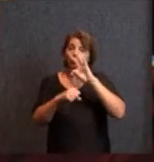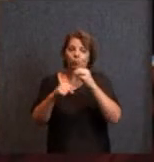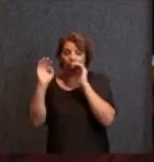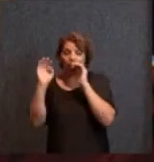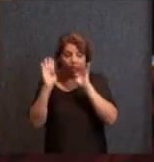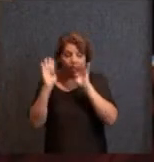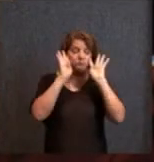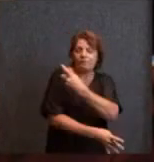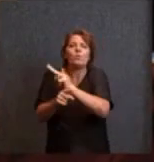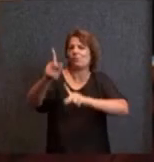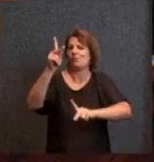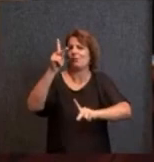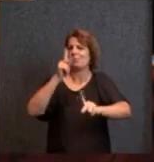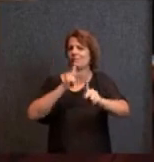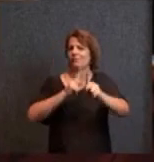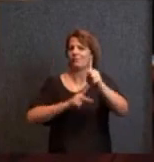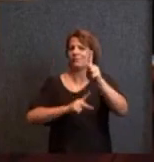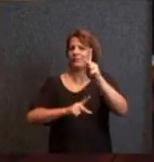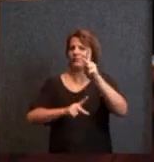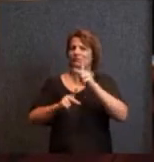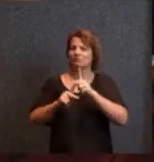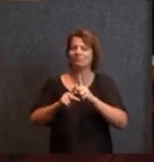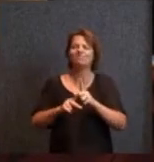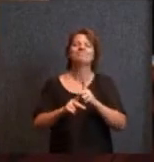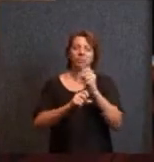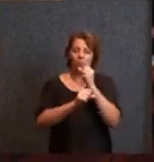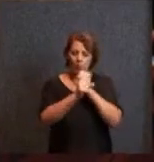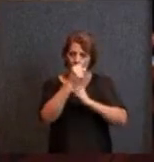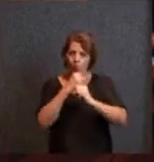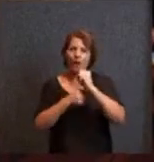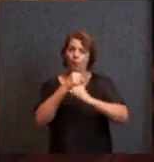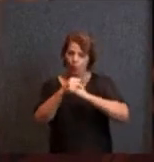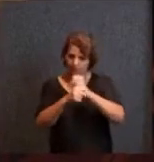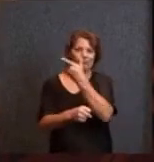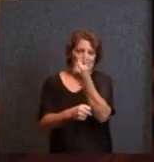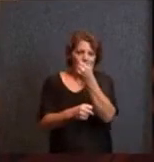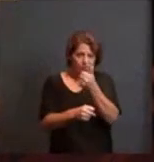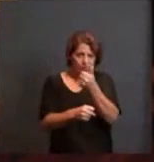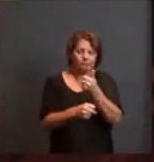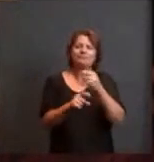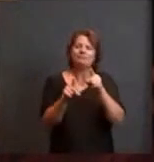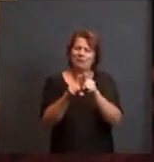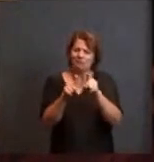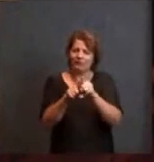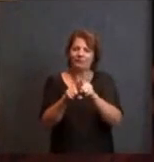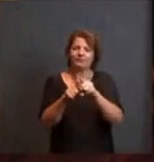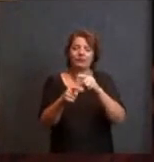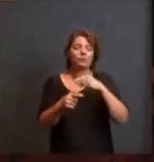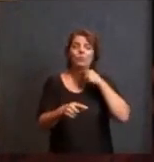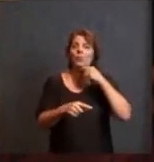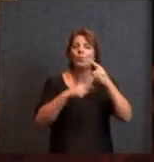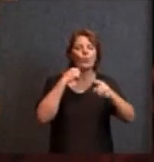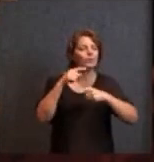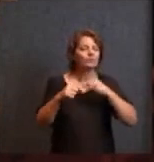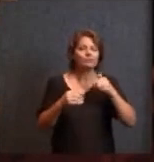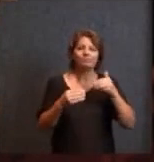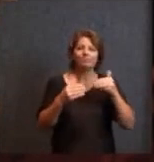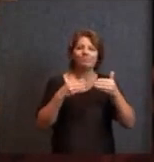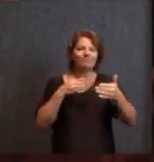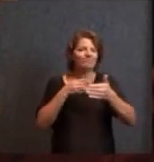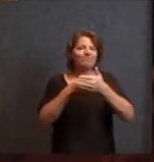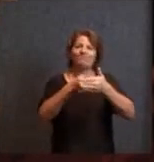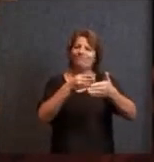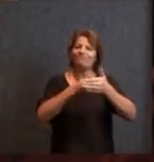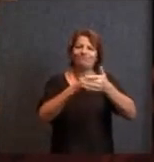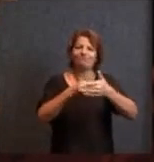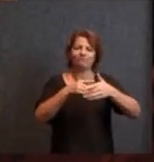foi outro ano que nós também não tivemos muito tipo de condição de fazer poucos avanços, ao contrário,